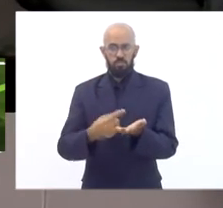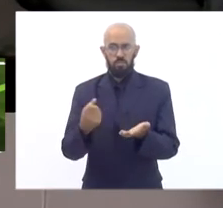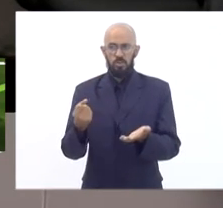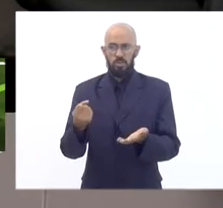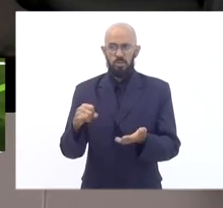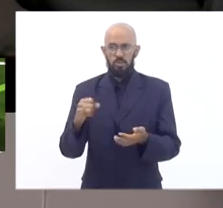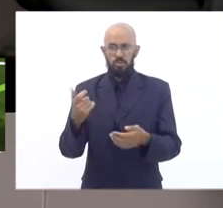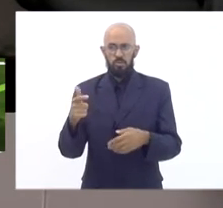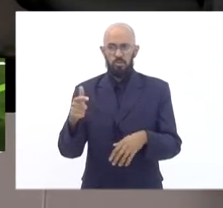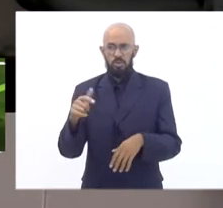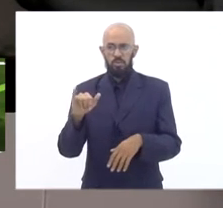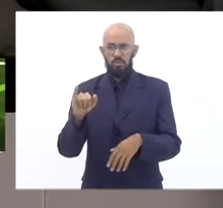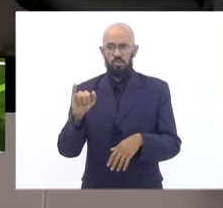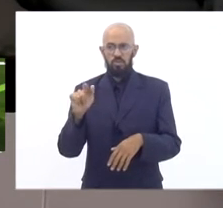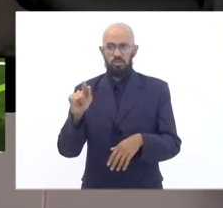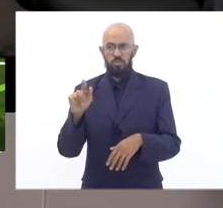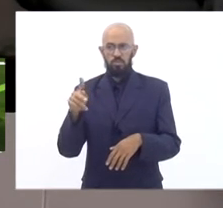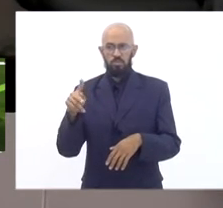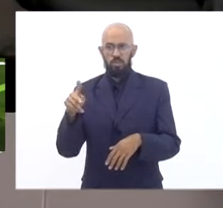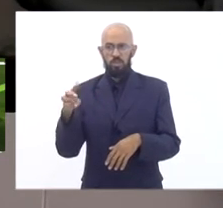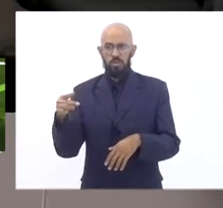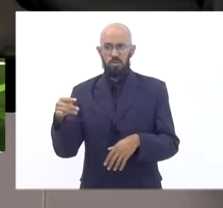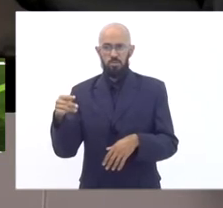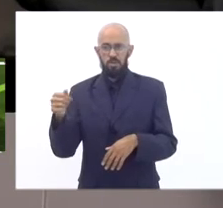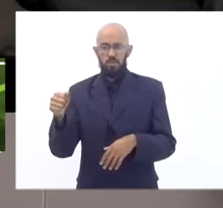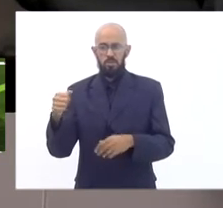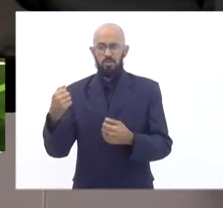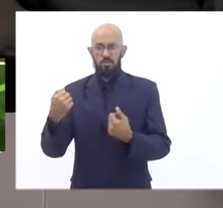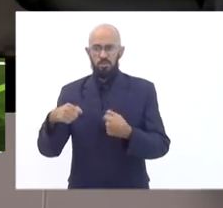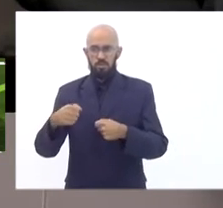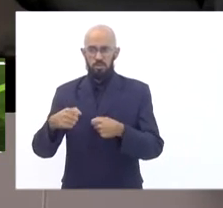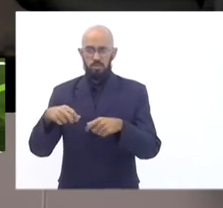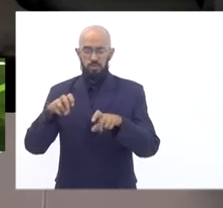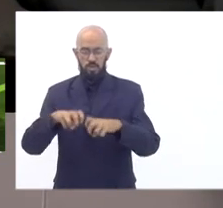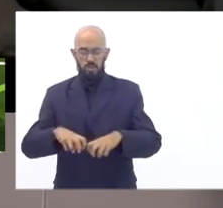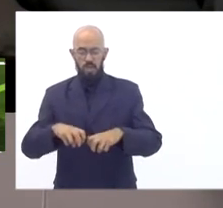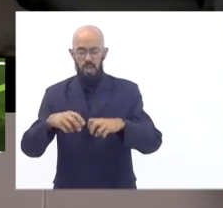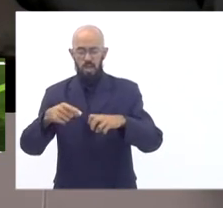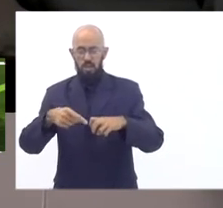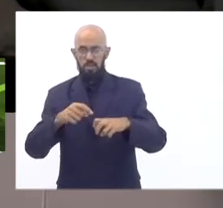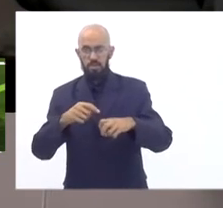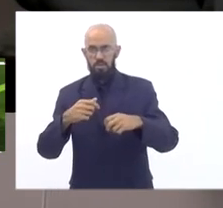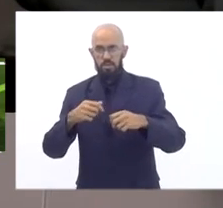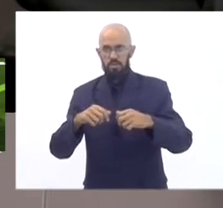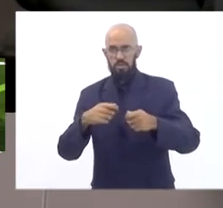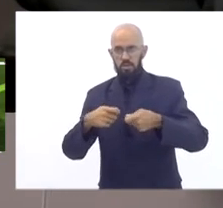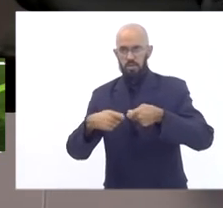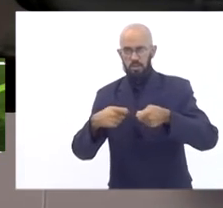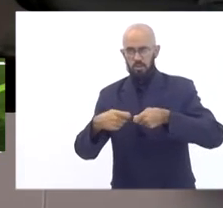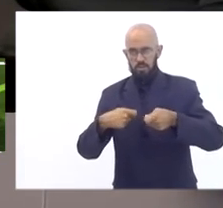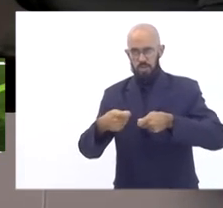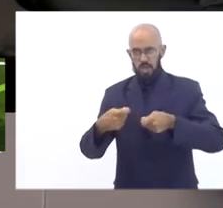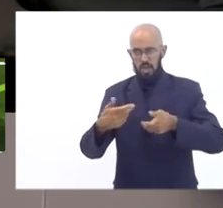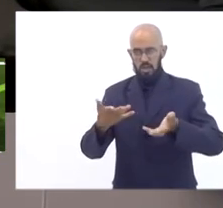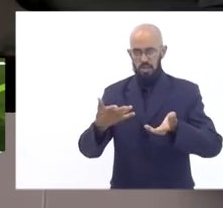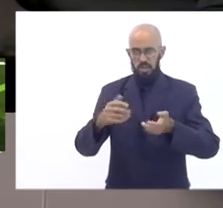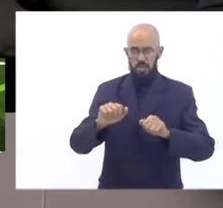quando não tem o GPM, as partes têm que sentar e renegociar, e se não for encontrado o índice, a agência